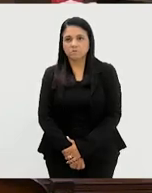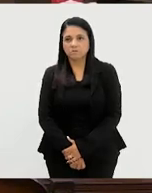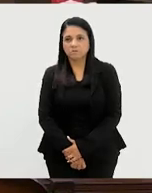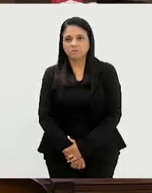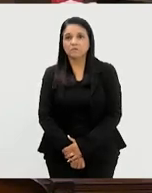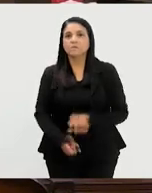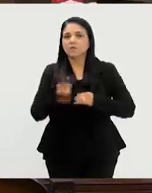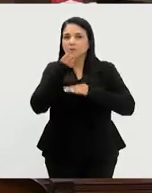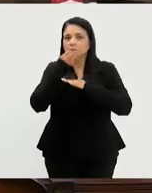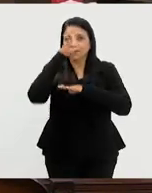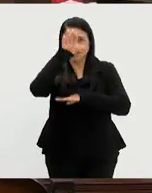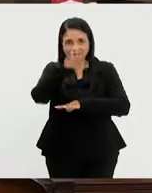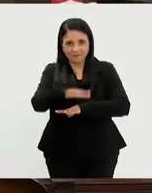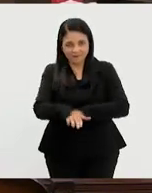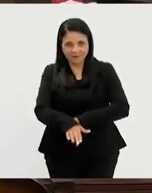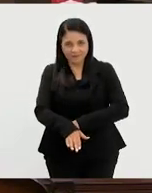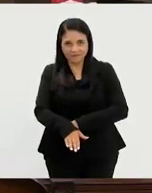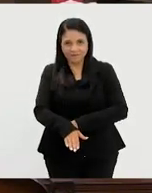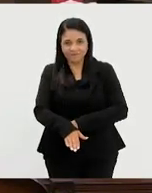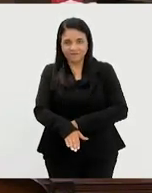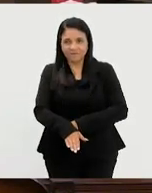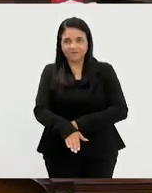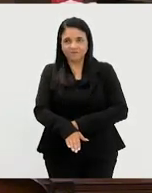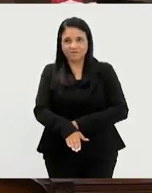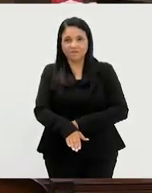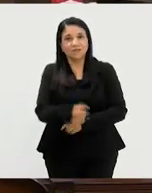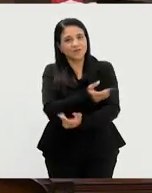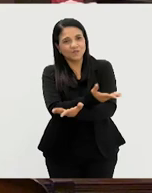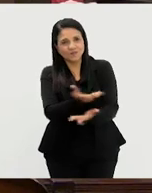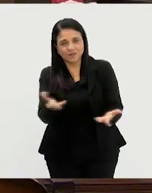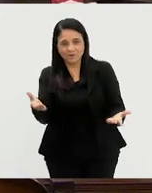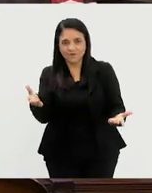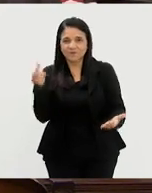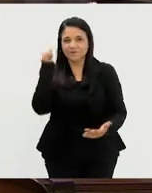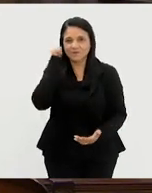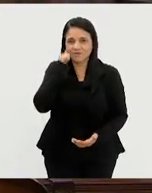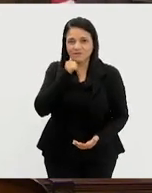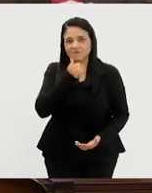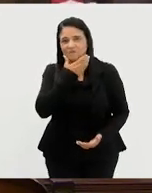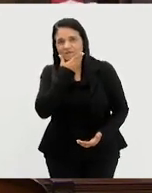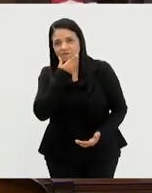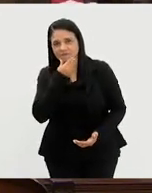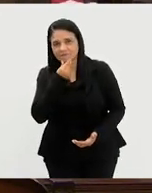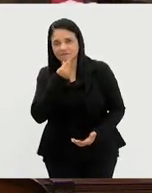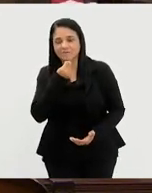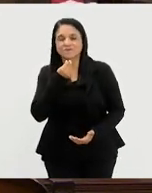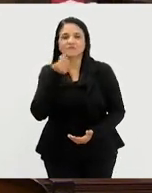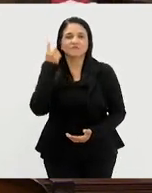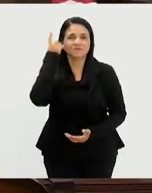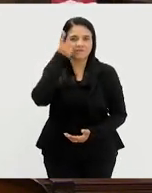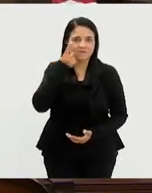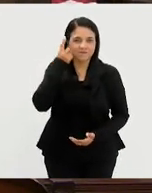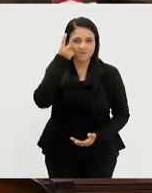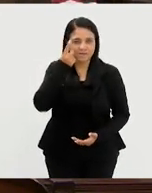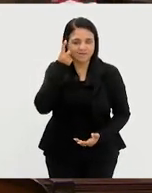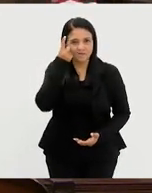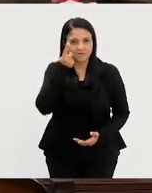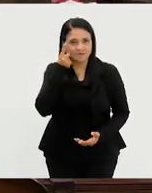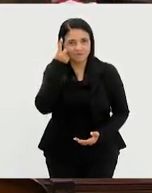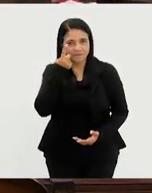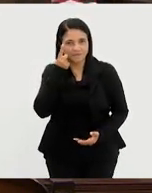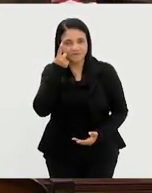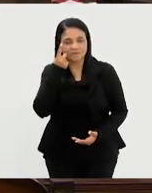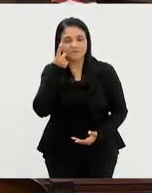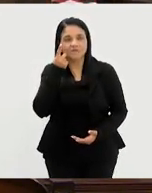Boa tarde a todos e todas boa tarde senhores e senhoras deputados